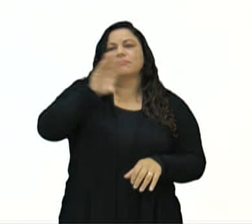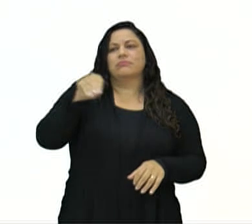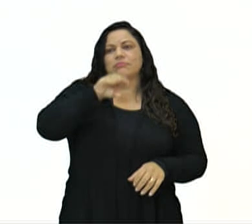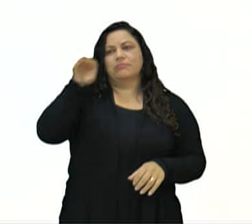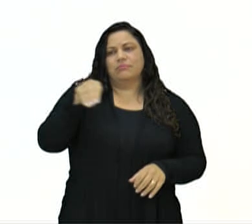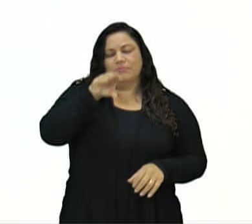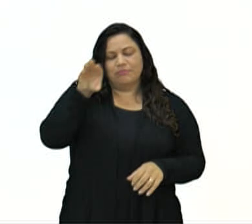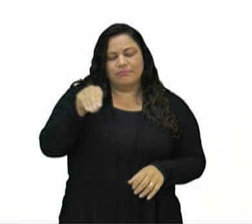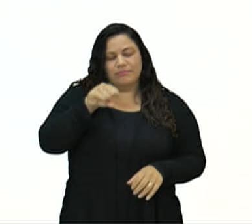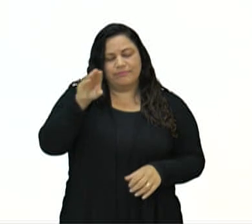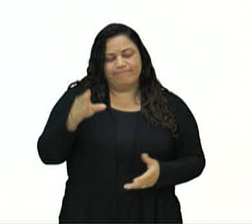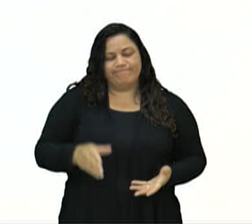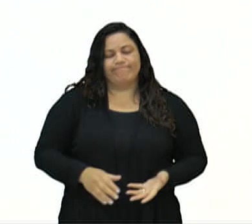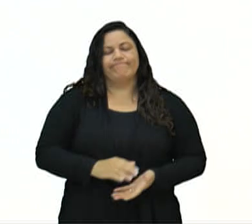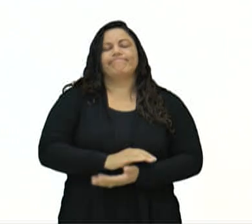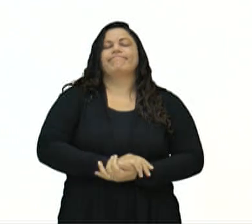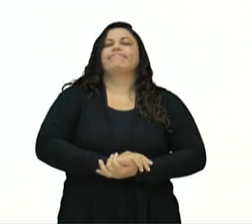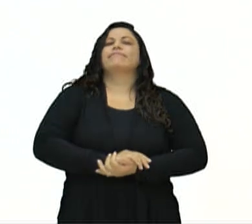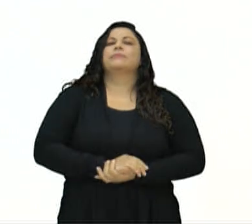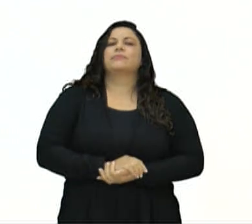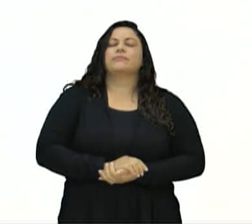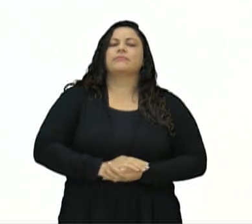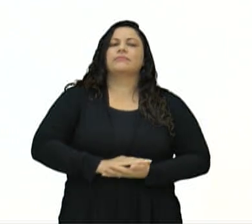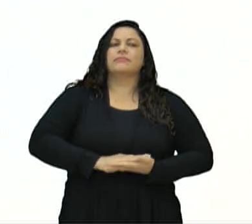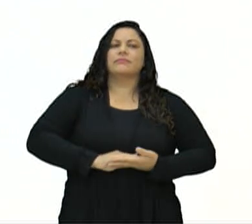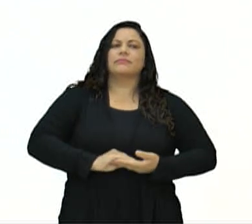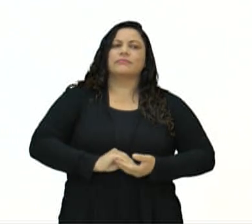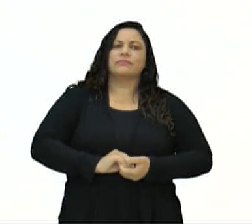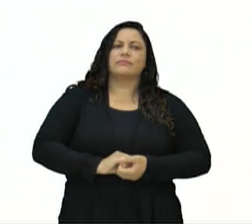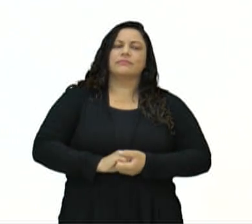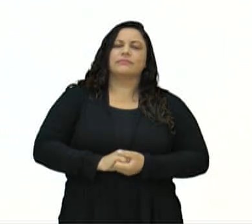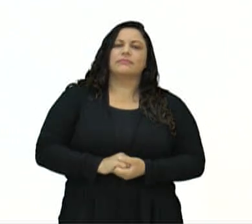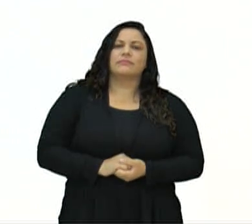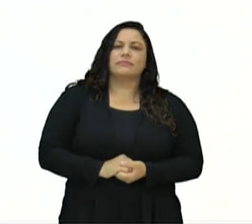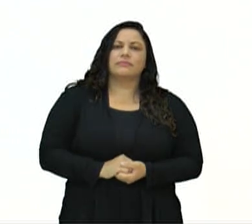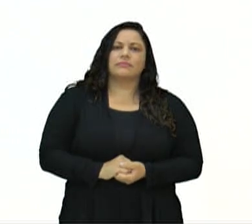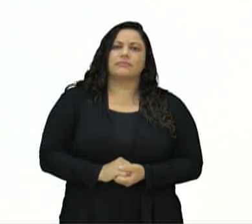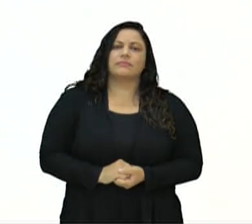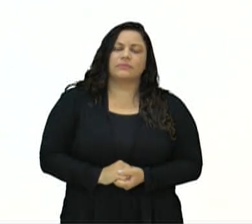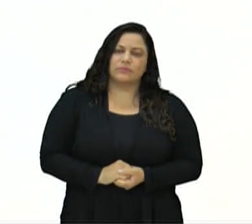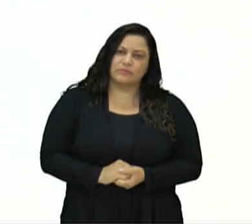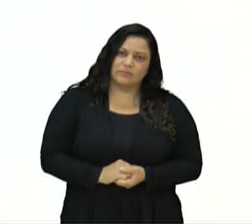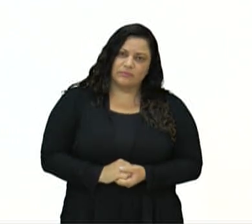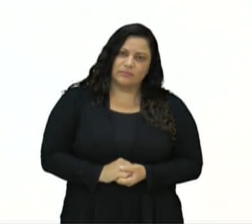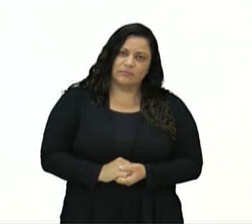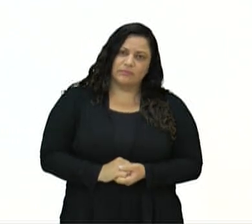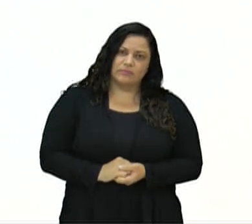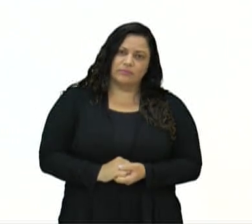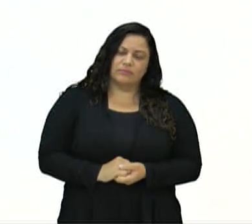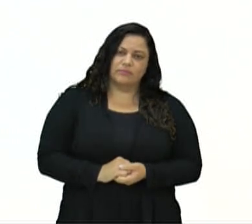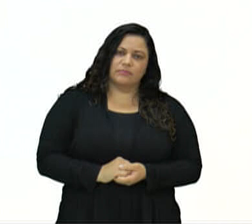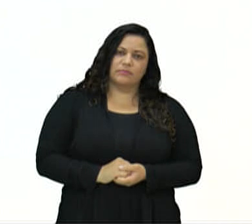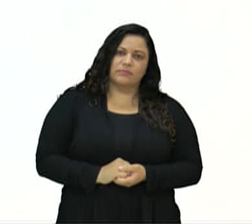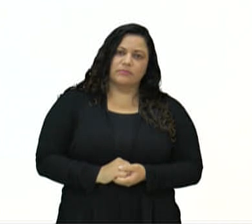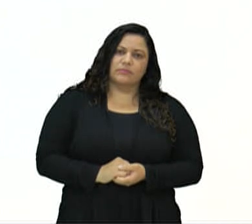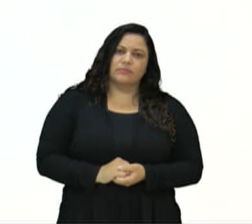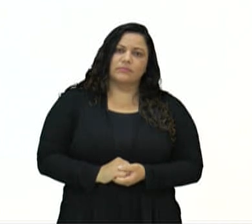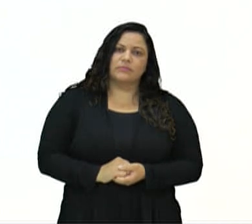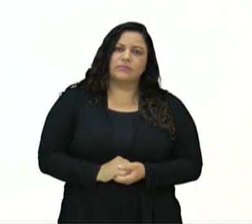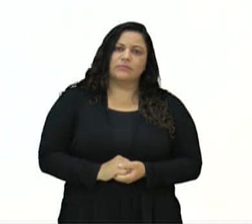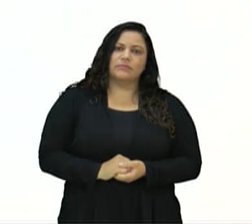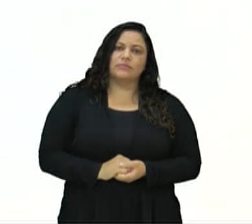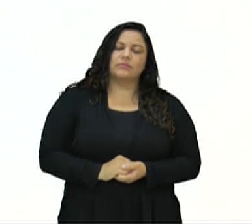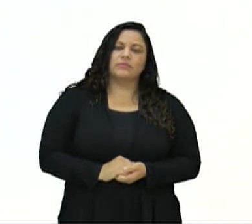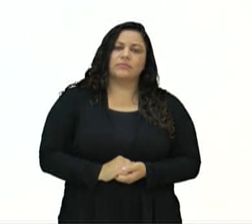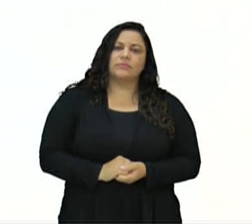99, San Miguel de los Bancos. 250 mil dólares, 3 dormitórios, 2 baños,